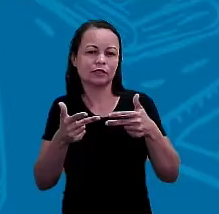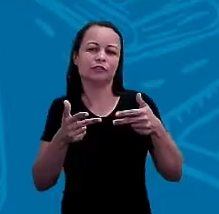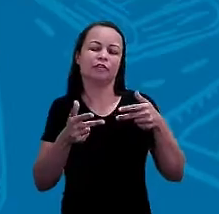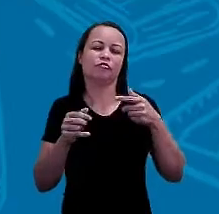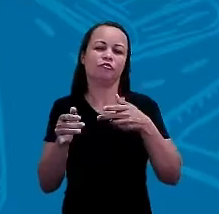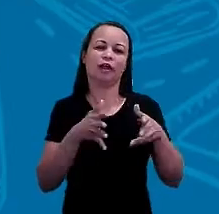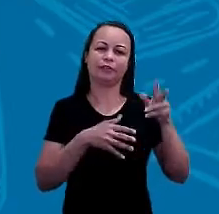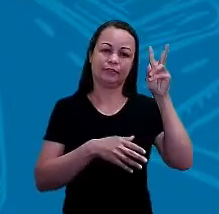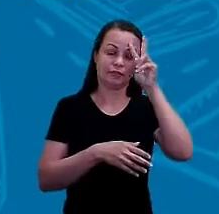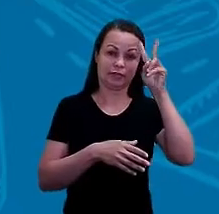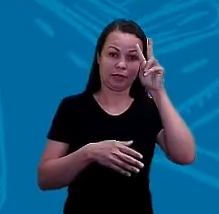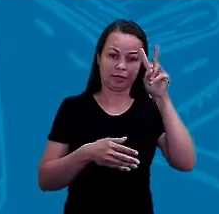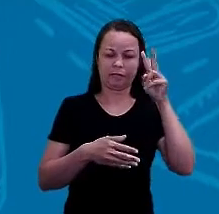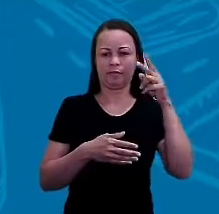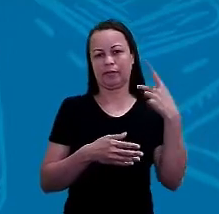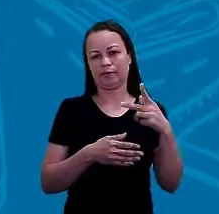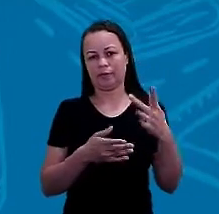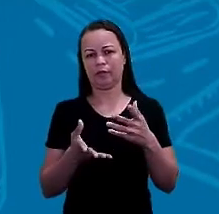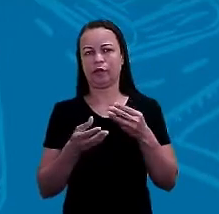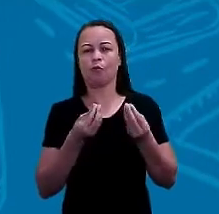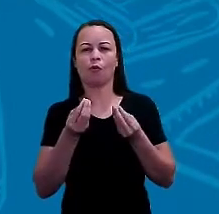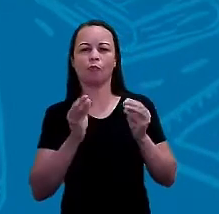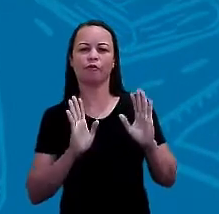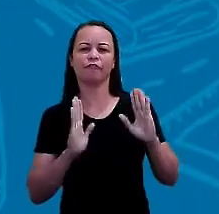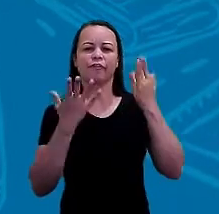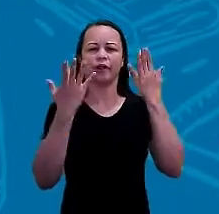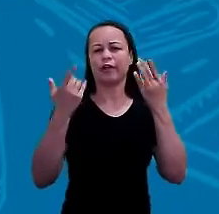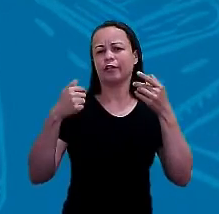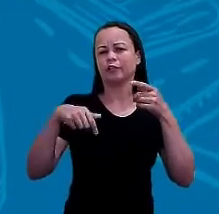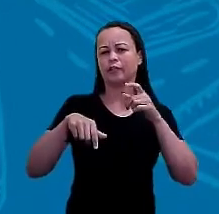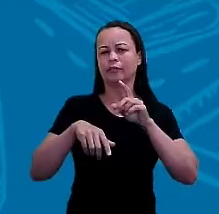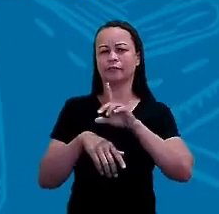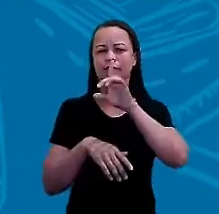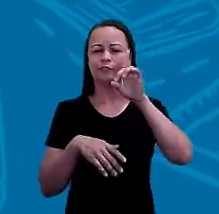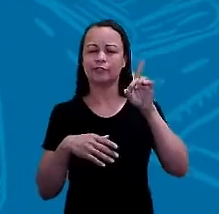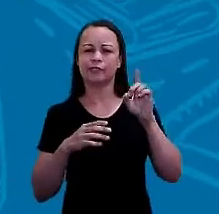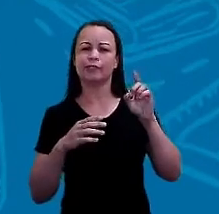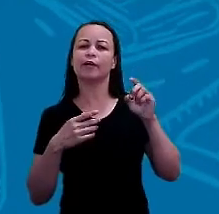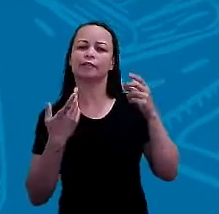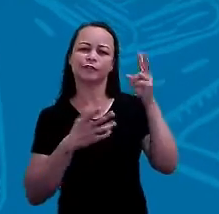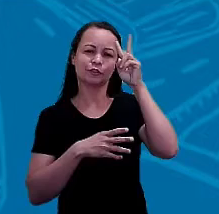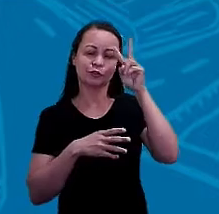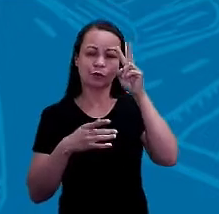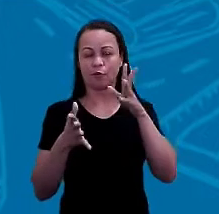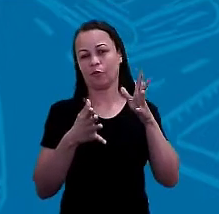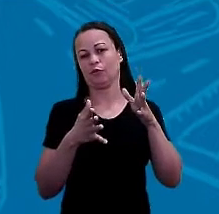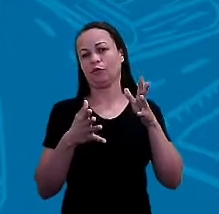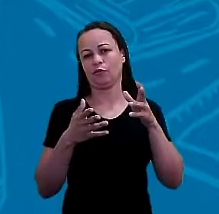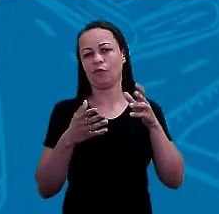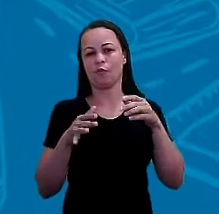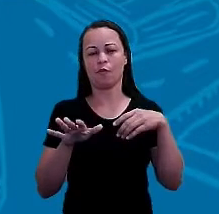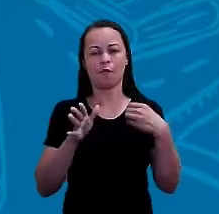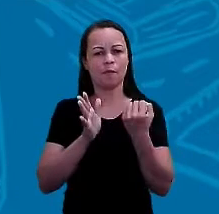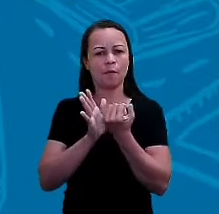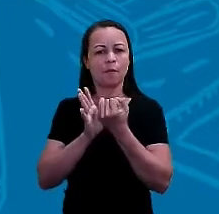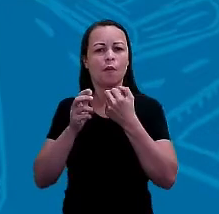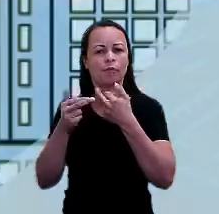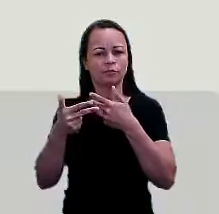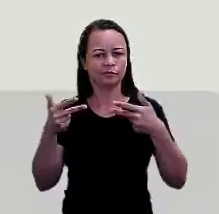lembrar deles, como festas, datas históricas, monumentos. Vou explicar melhor para vocês.